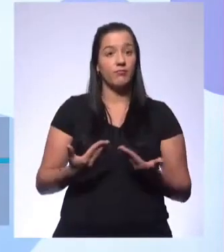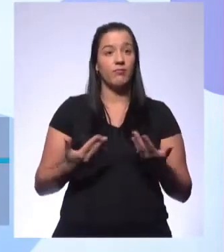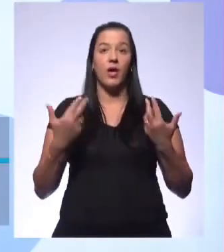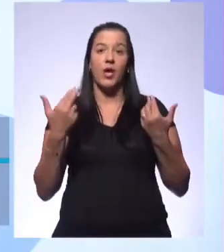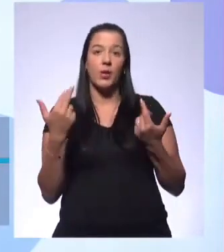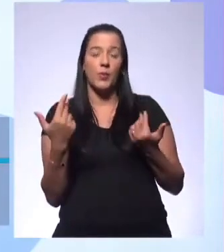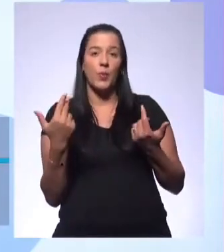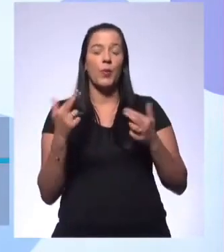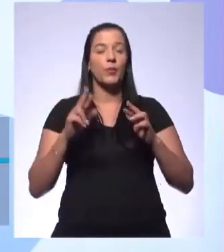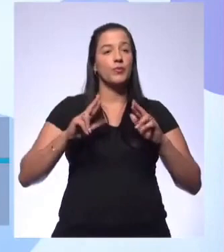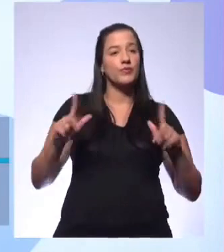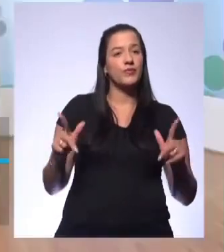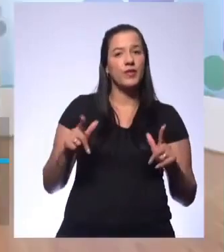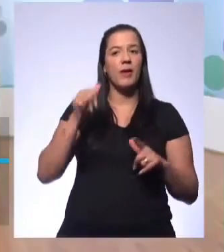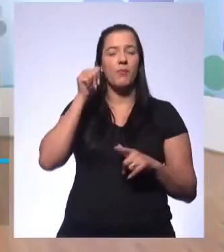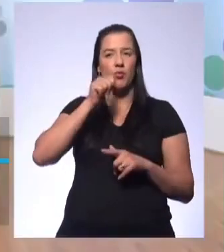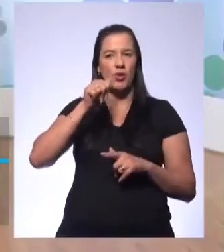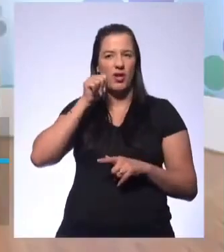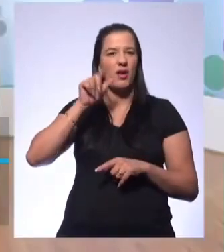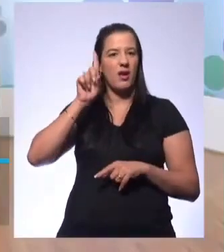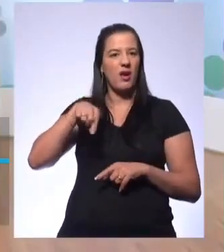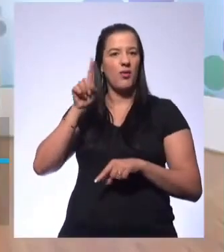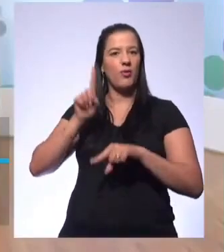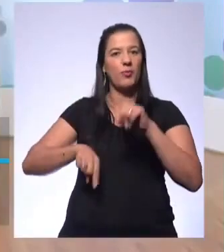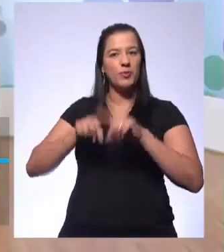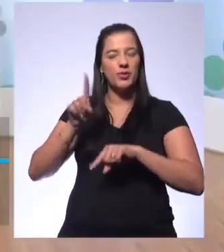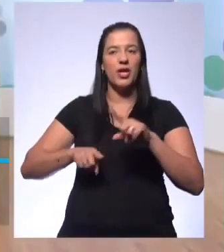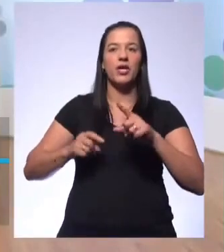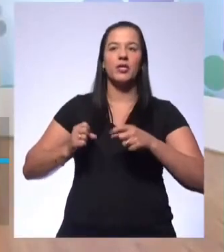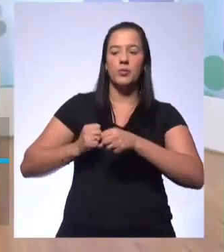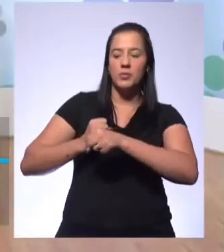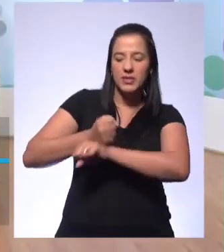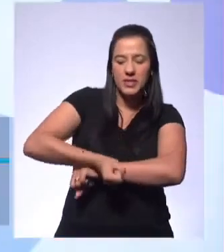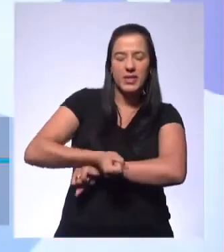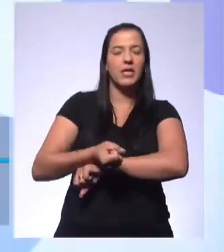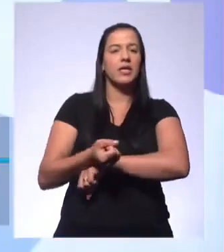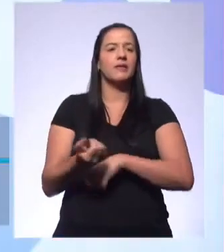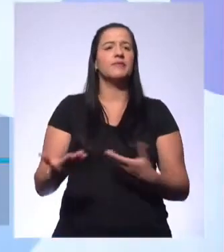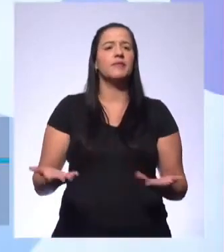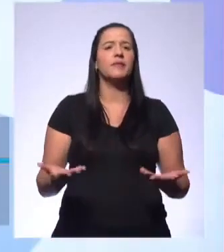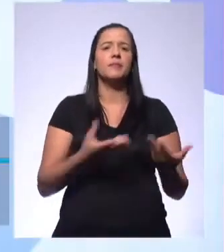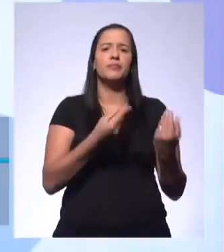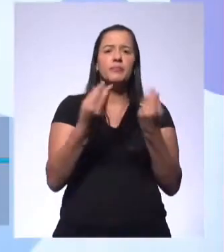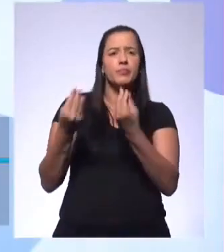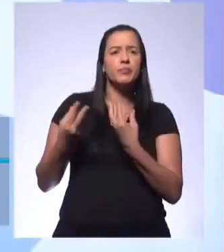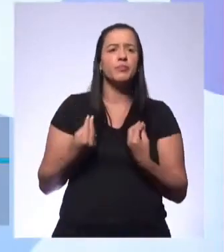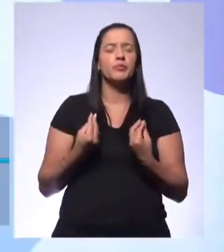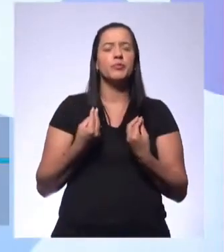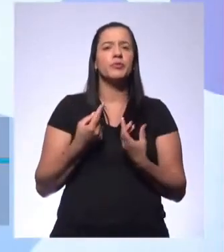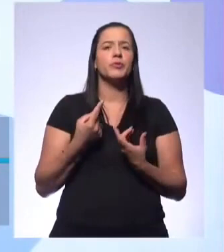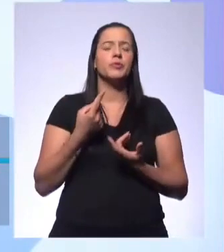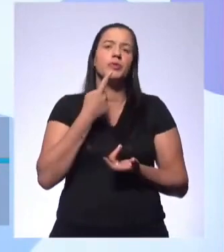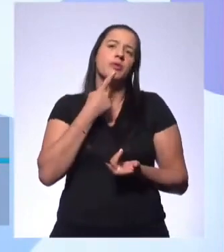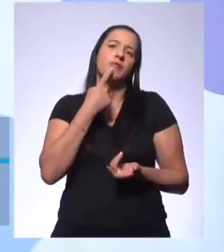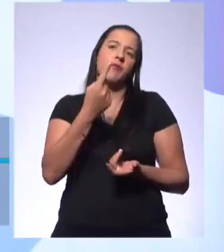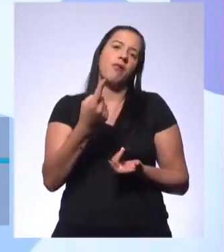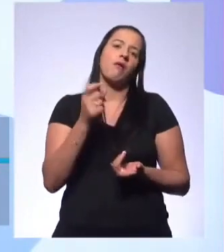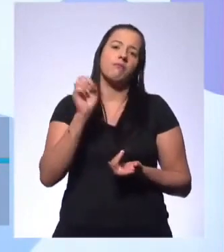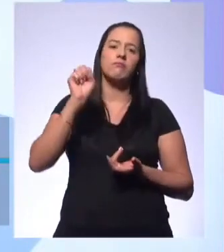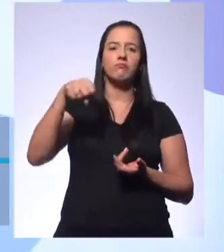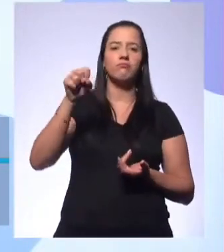mulher como um objeto, a mulher como uma escrava. A maioria dos alunos, respondeu